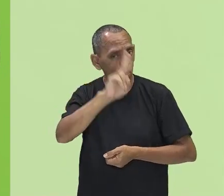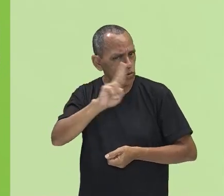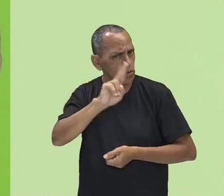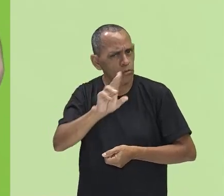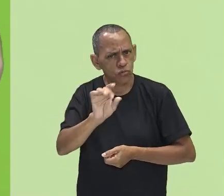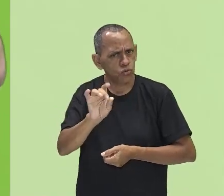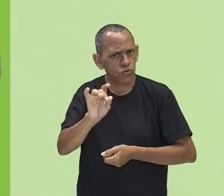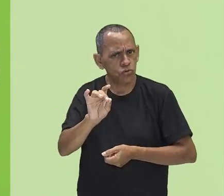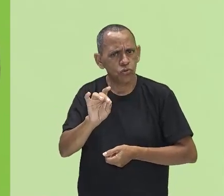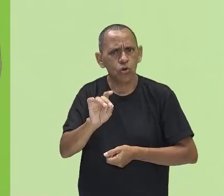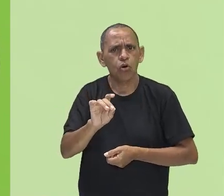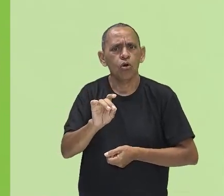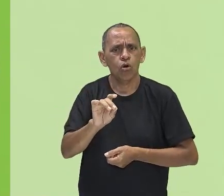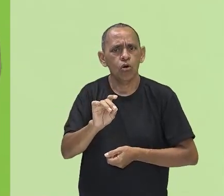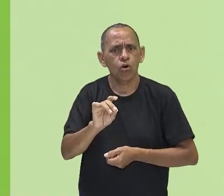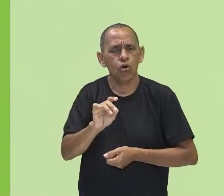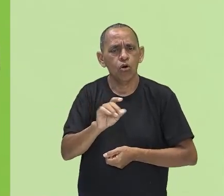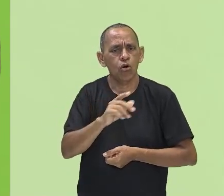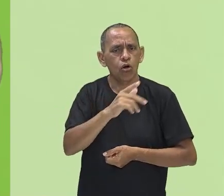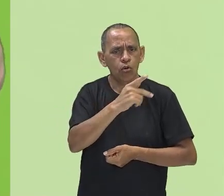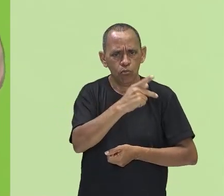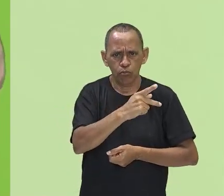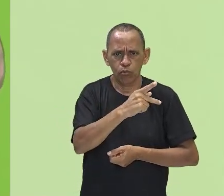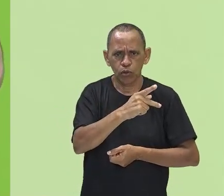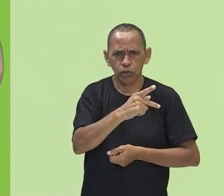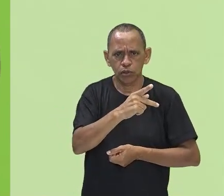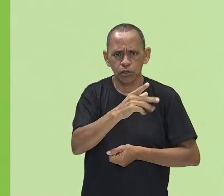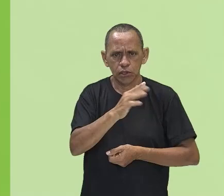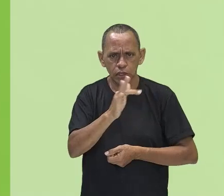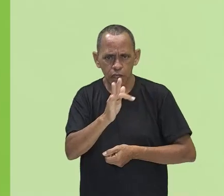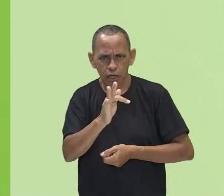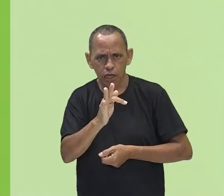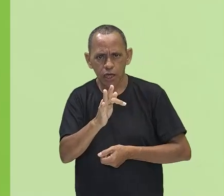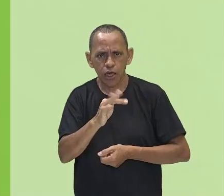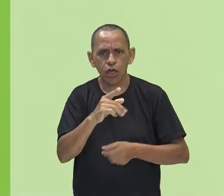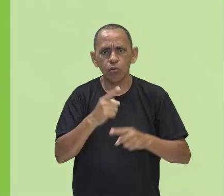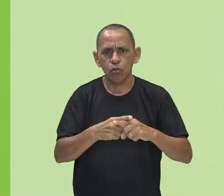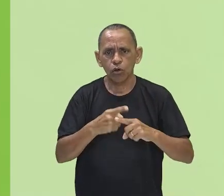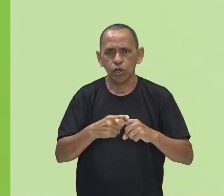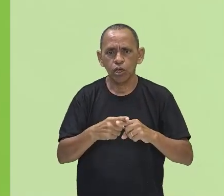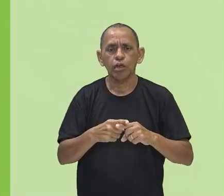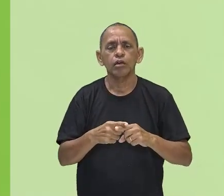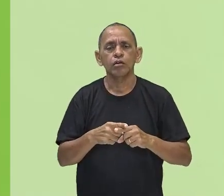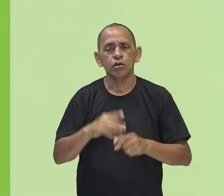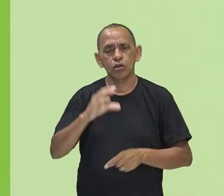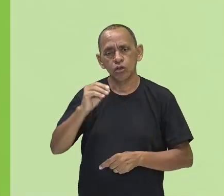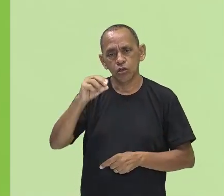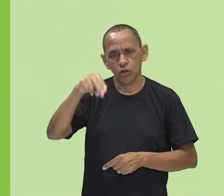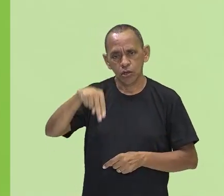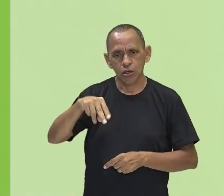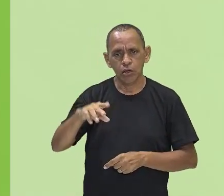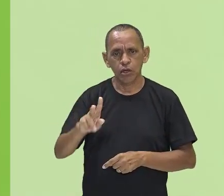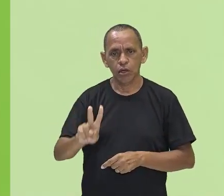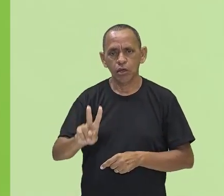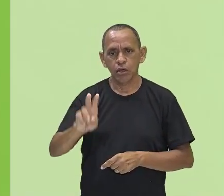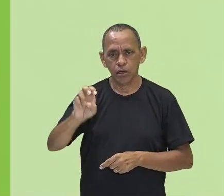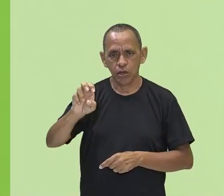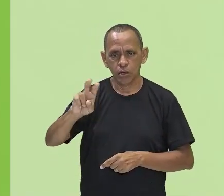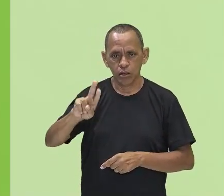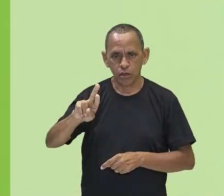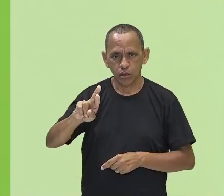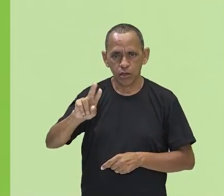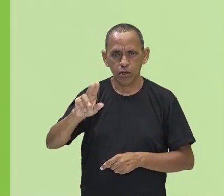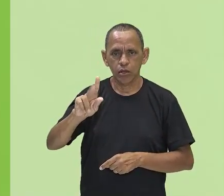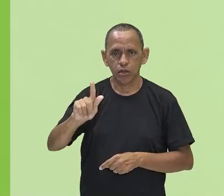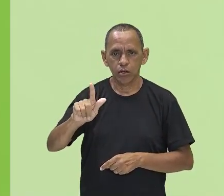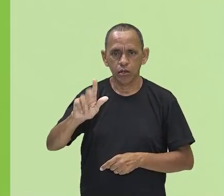número positivo ali, porque era uma lente convergente. Se fosse uma lente divergente, a gente teria que colocar ali na